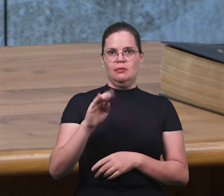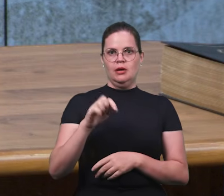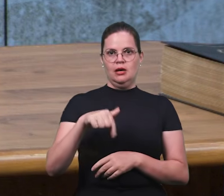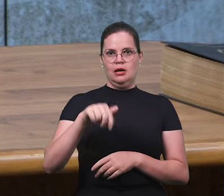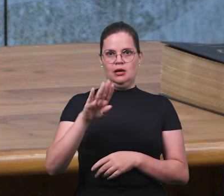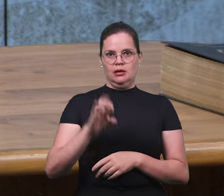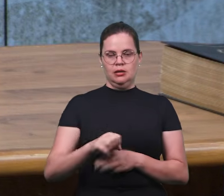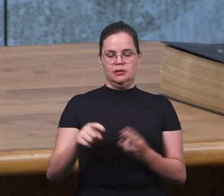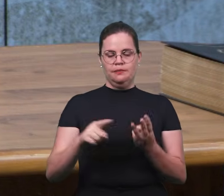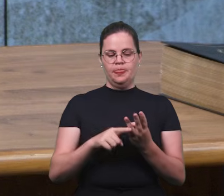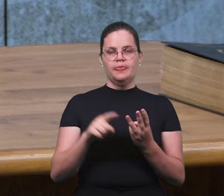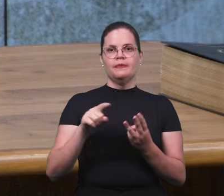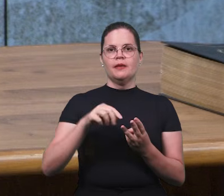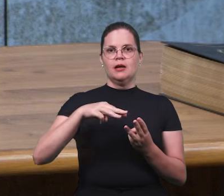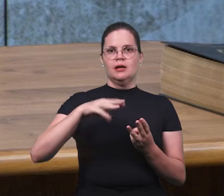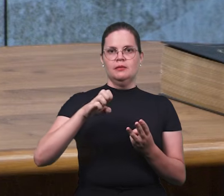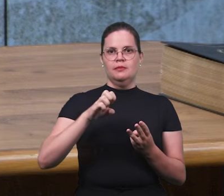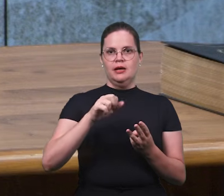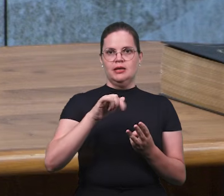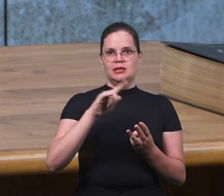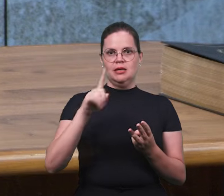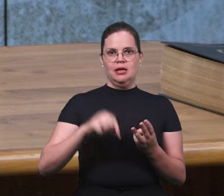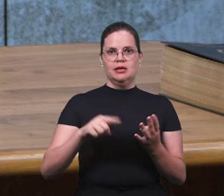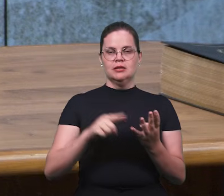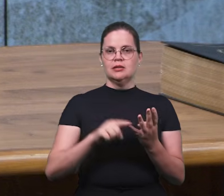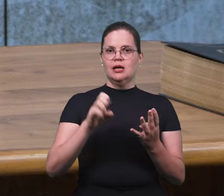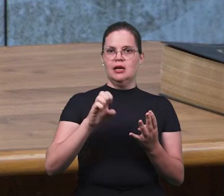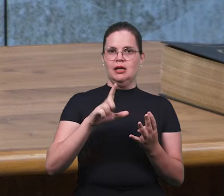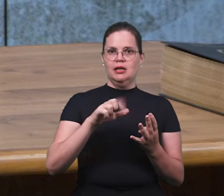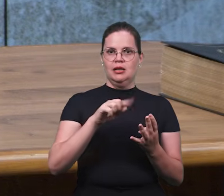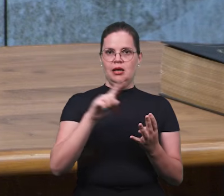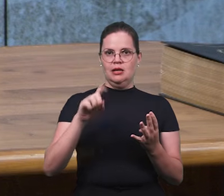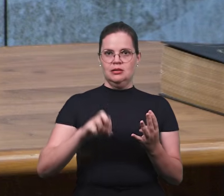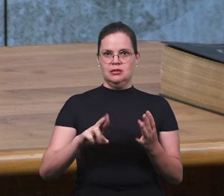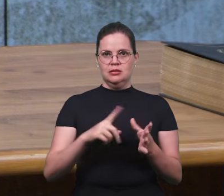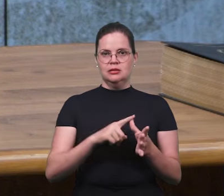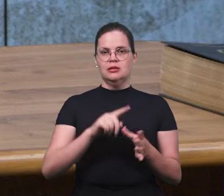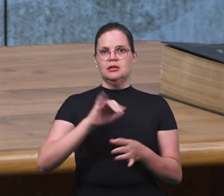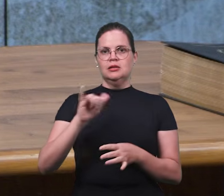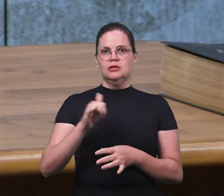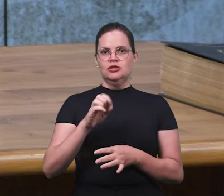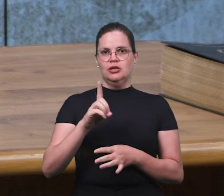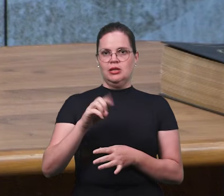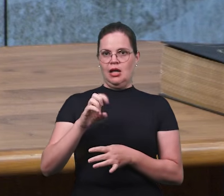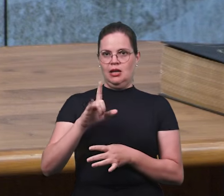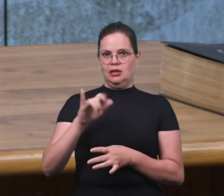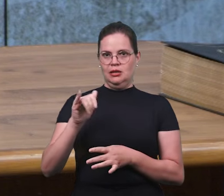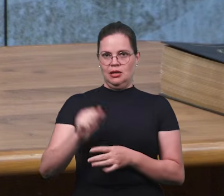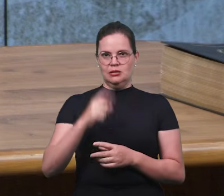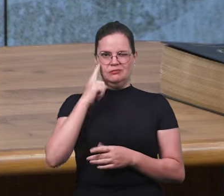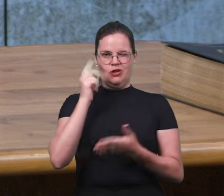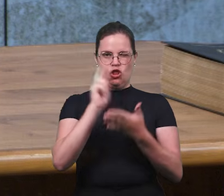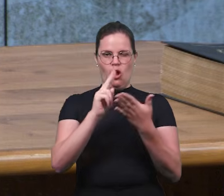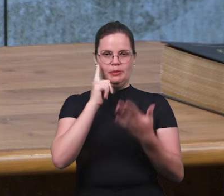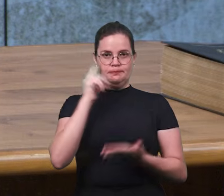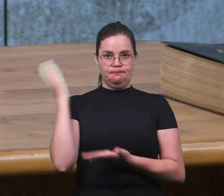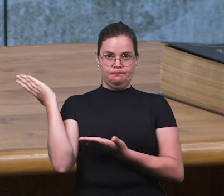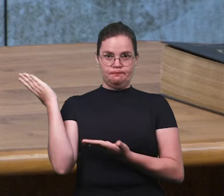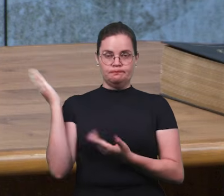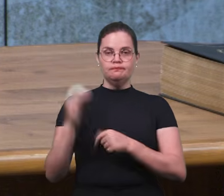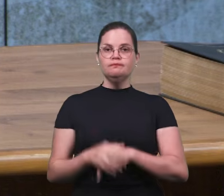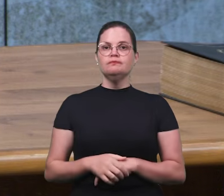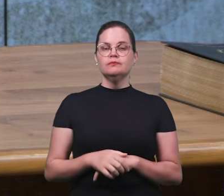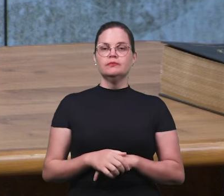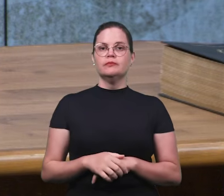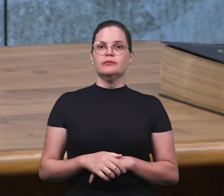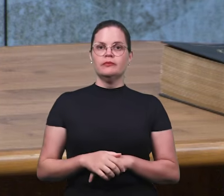irmãos Maazéias e Eliezer e Jaribe e Gedalias. E deram a sua